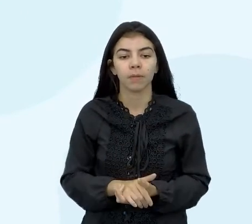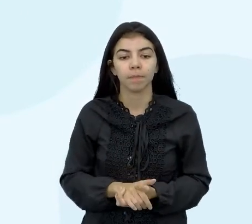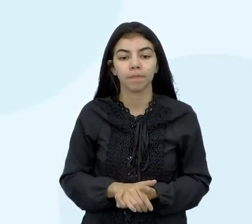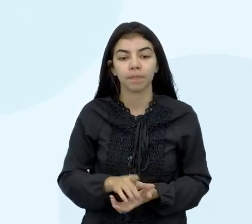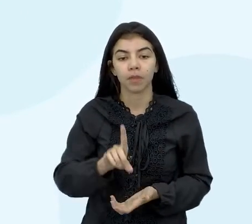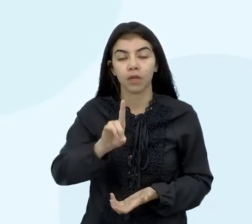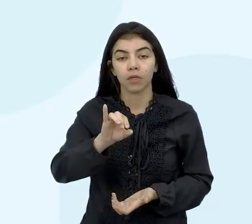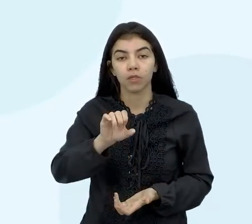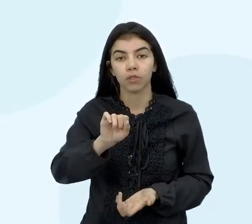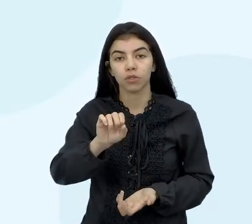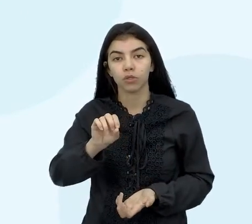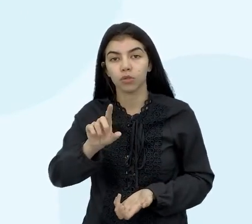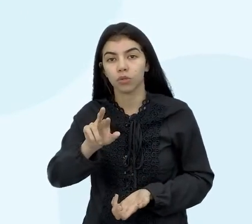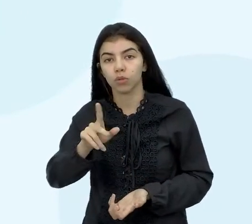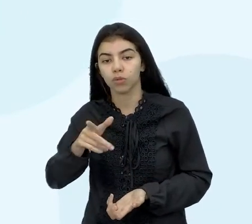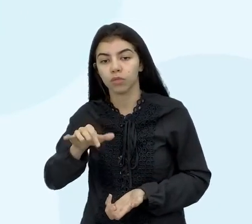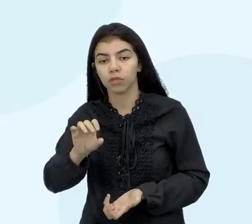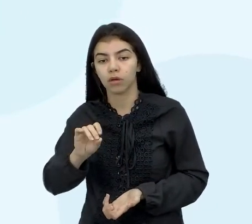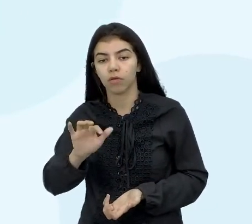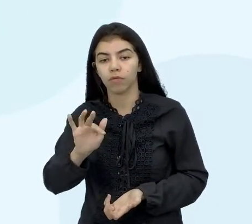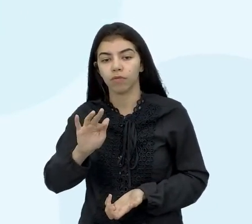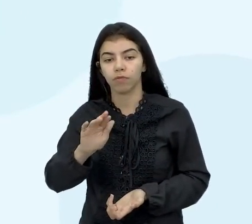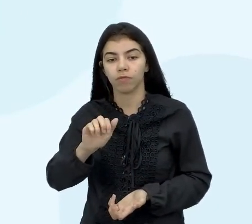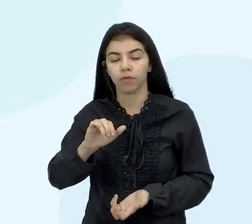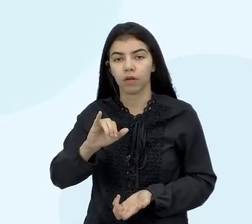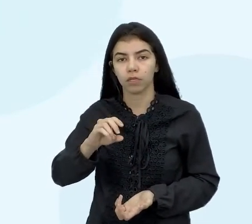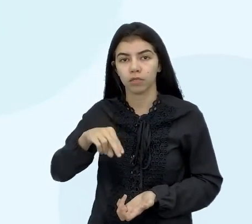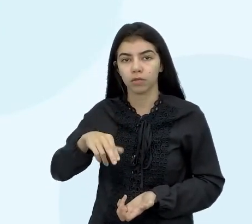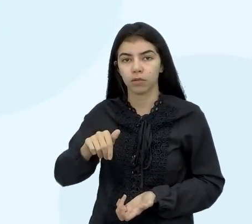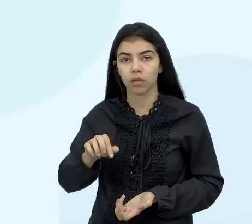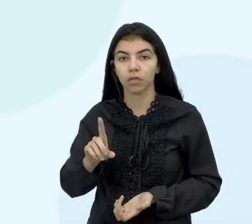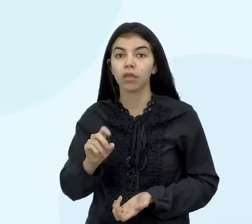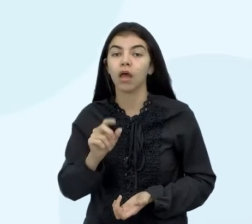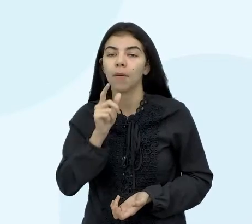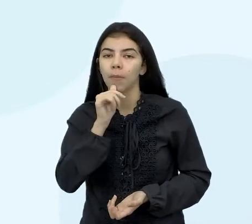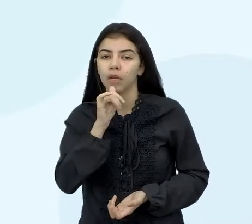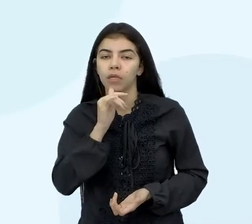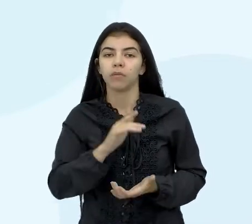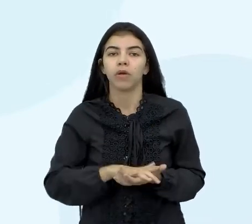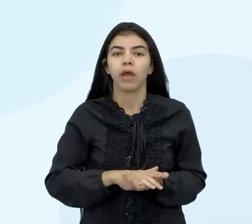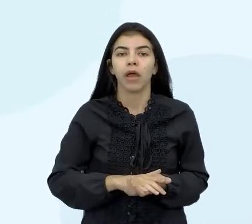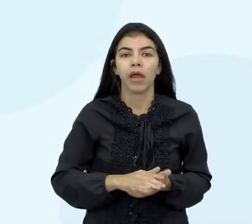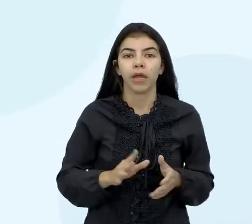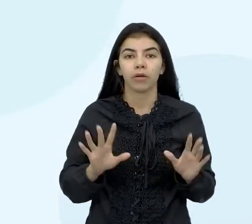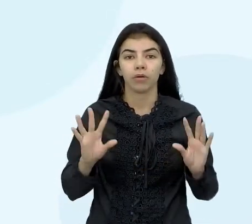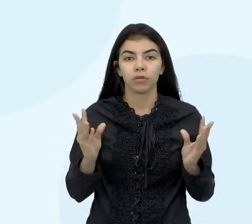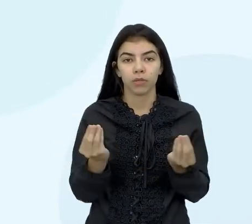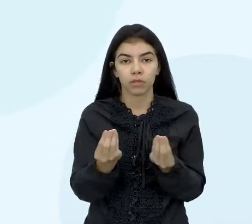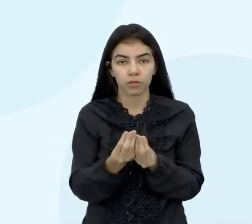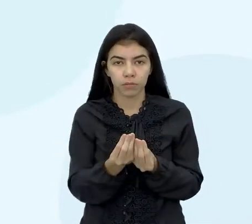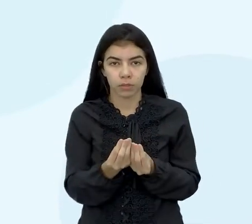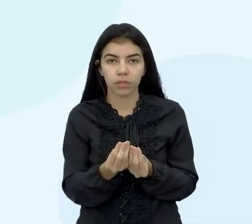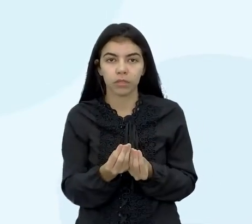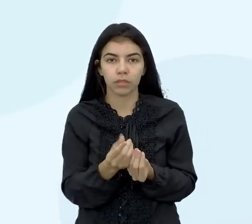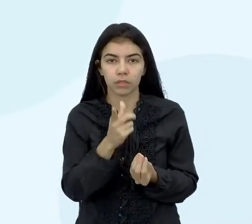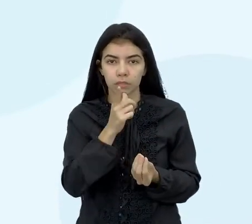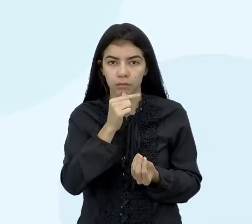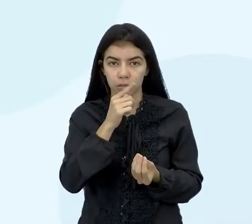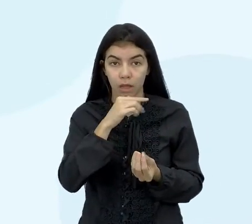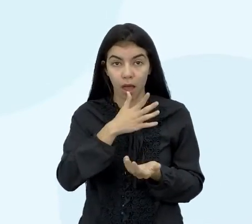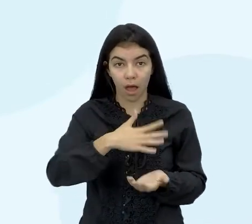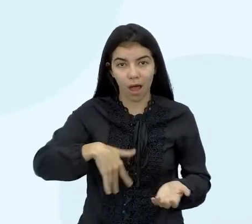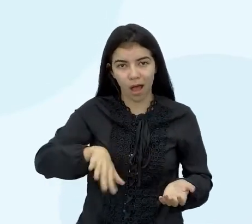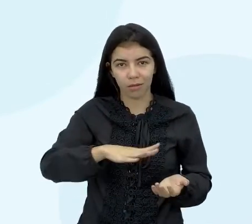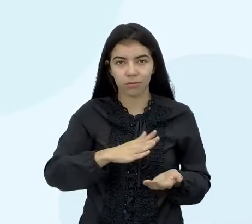quando você tem substâncias sólidas que uma dissolve em água, por exemplo, e a outra não dissolve. E aí você consegue